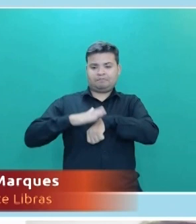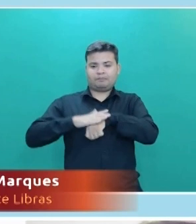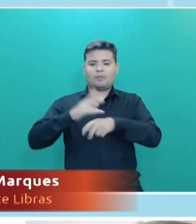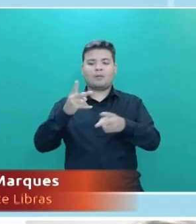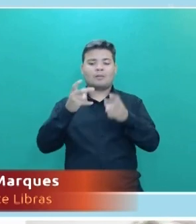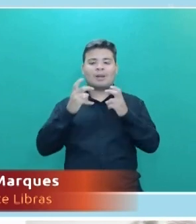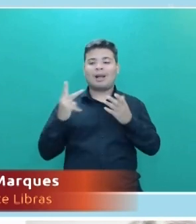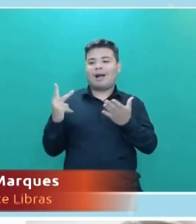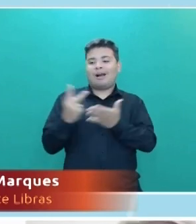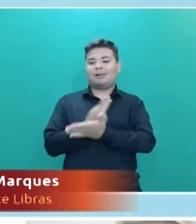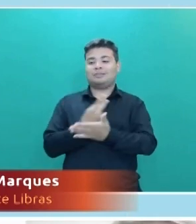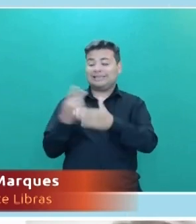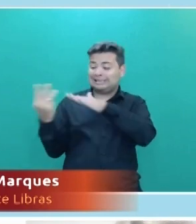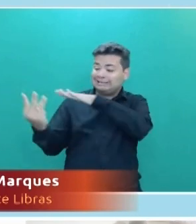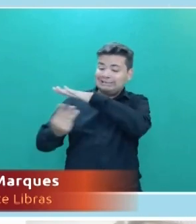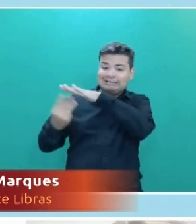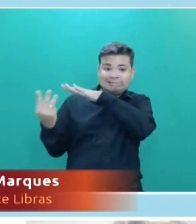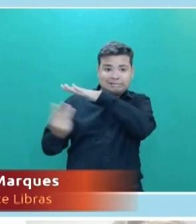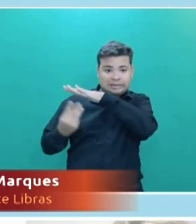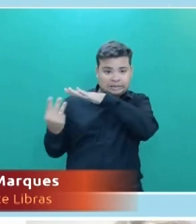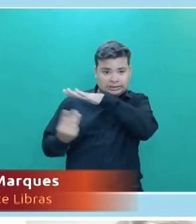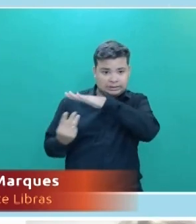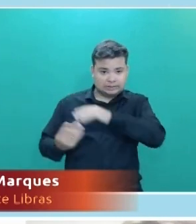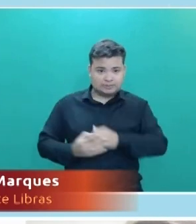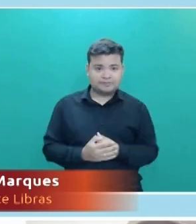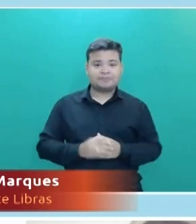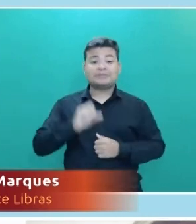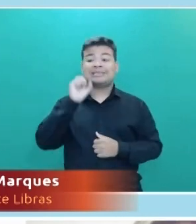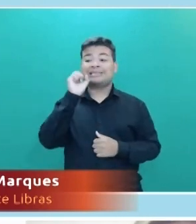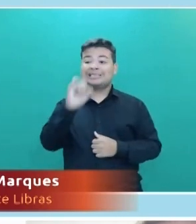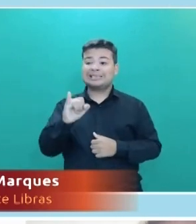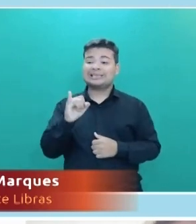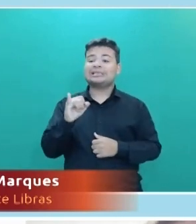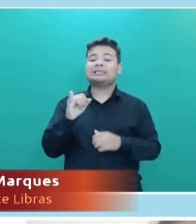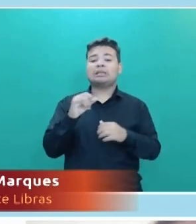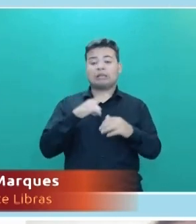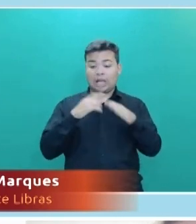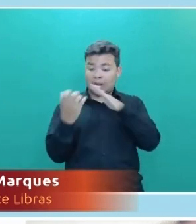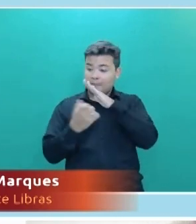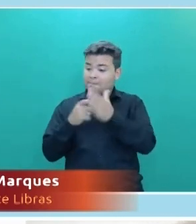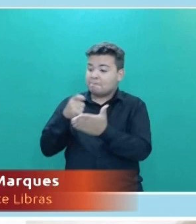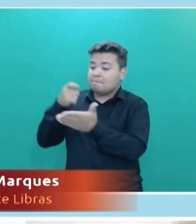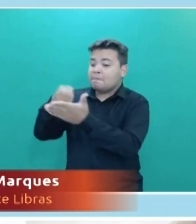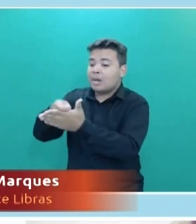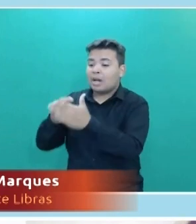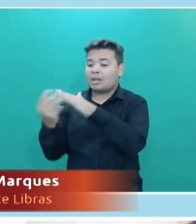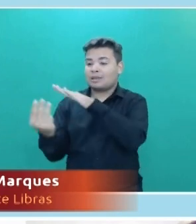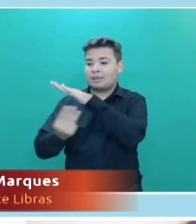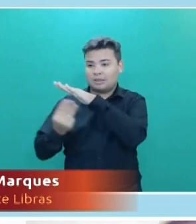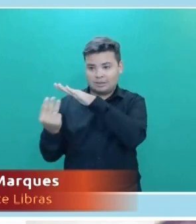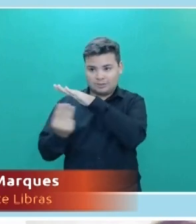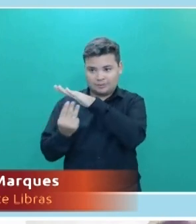terceirização. Quando há terceirização, não é exatamente a Aurora que fez isso, é